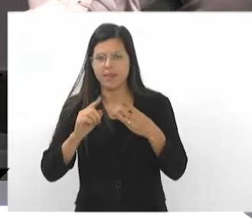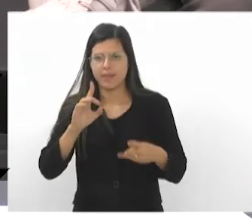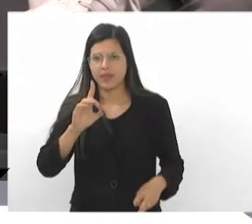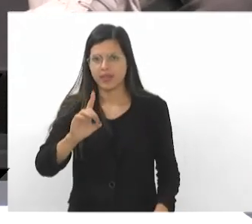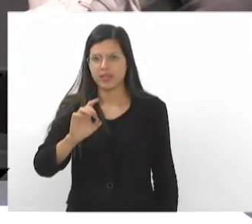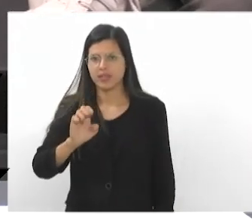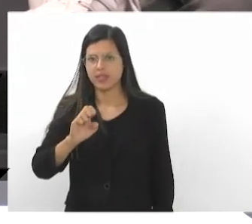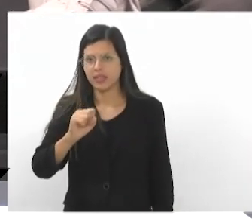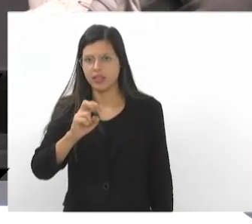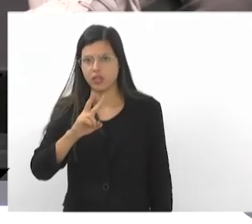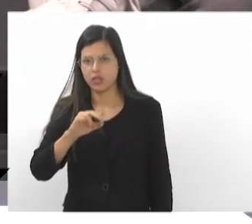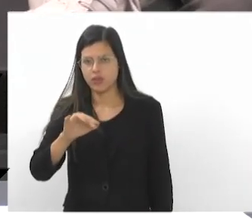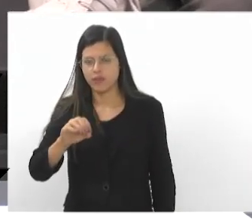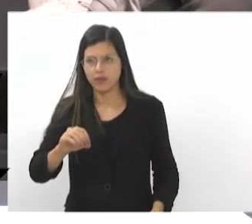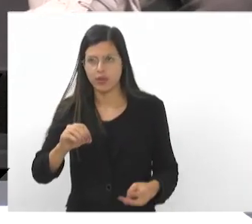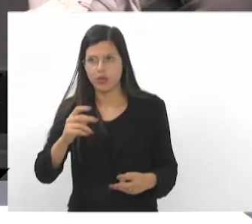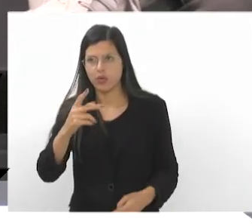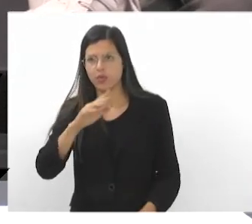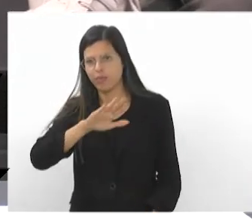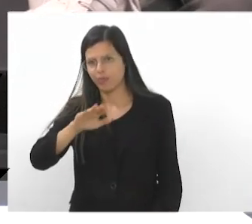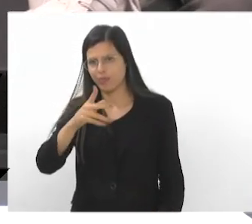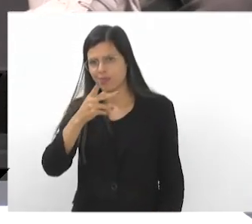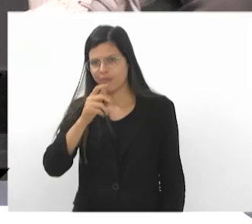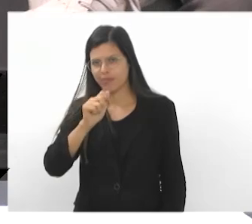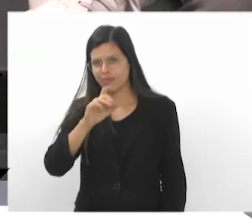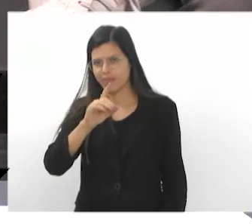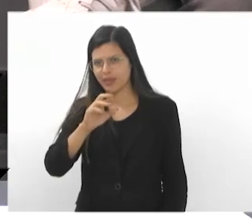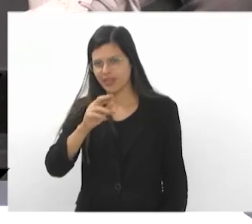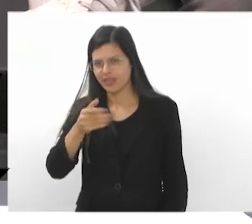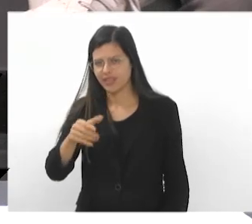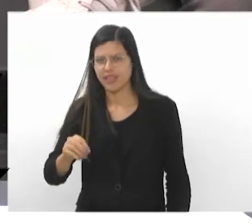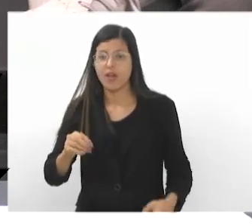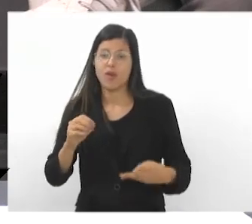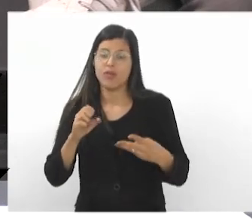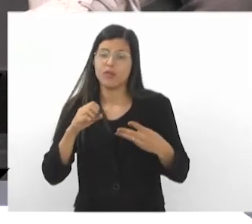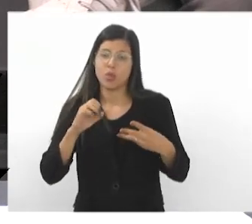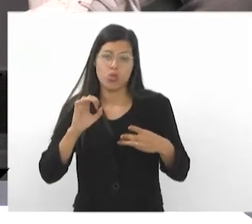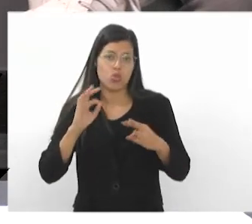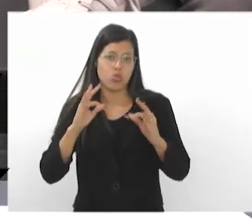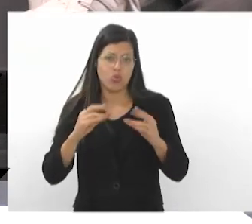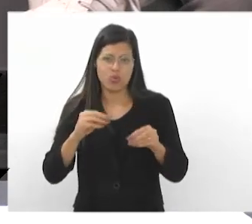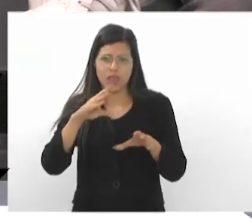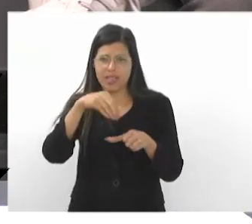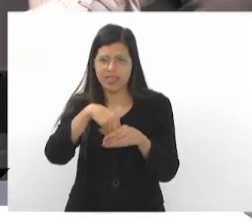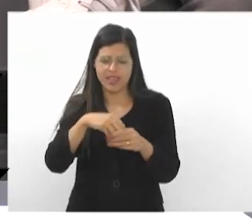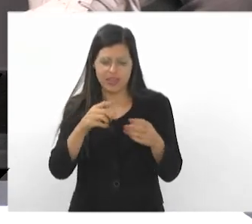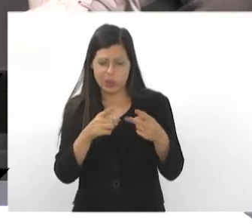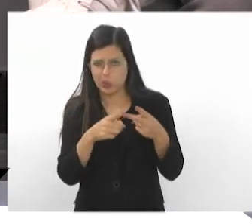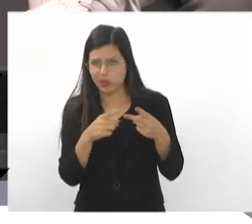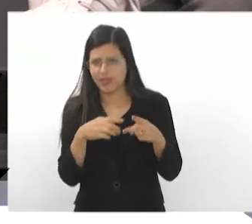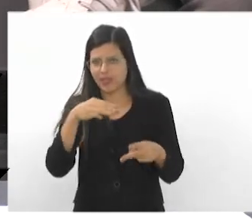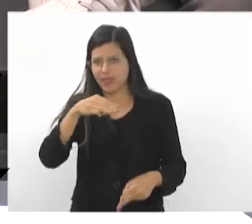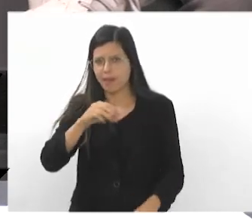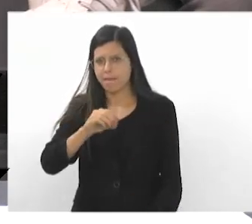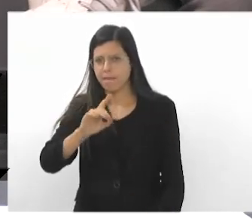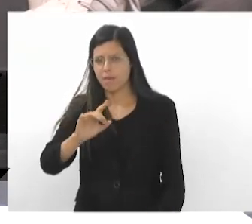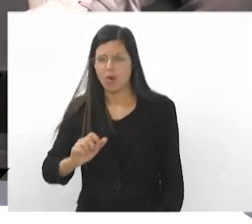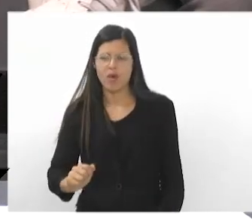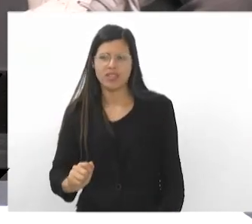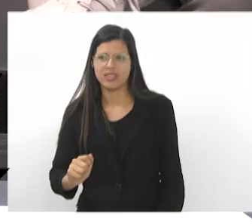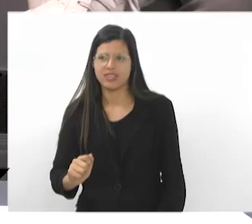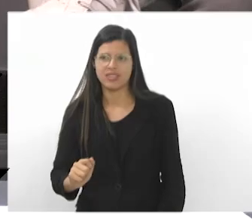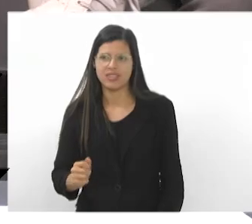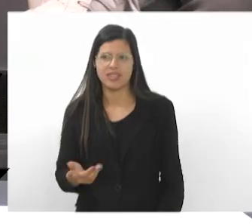tiver na moda, que é o evento de maior frequência, aquele número se topa. Ou pega o desvio